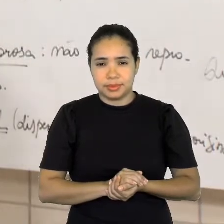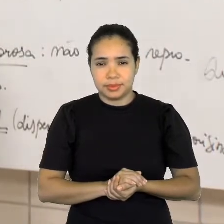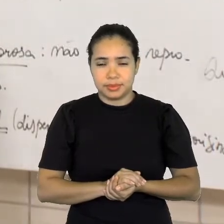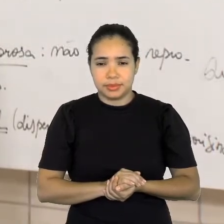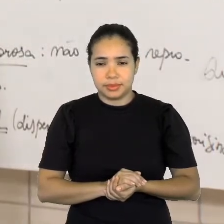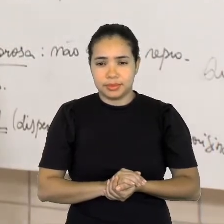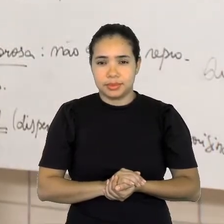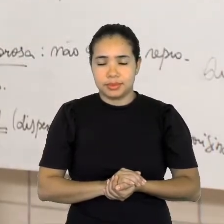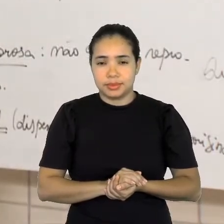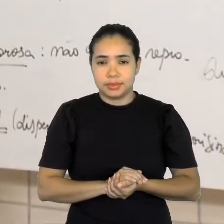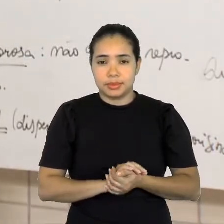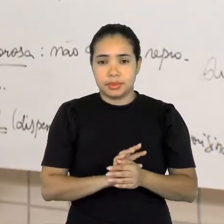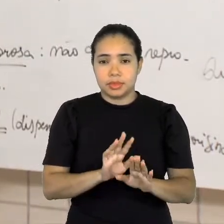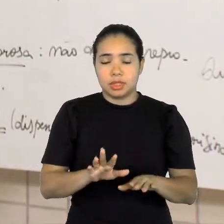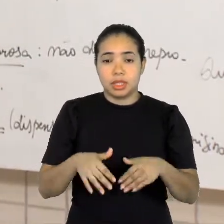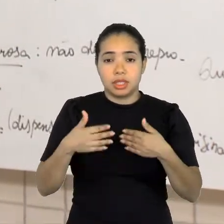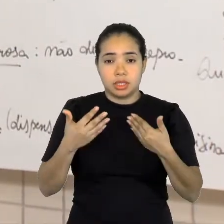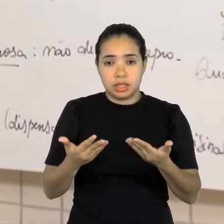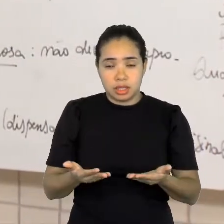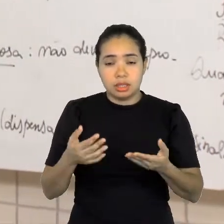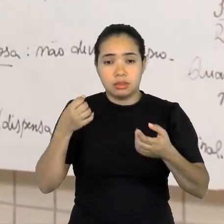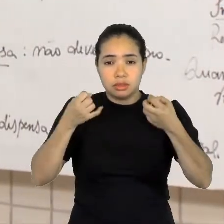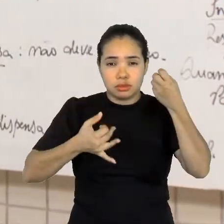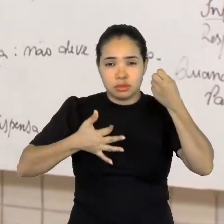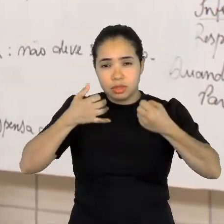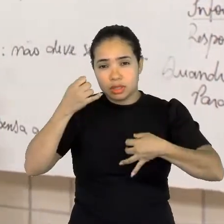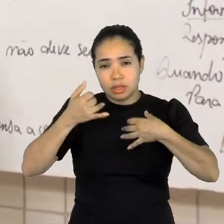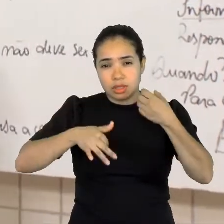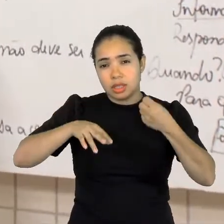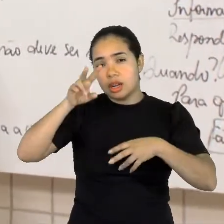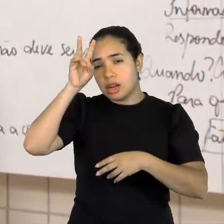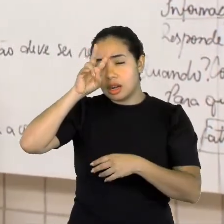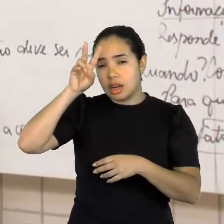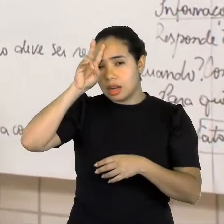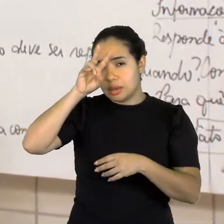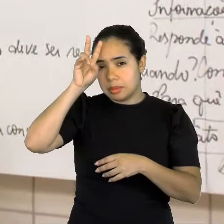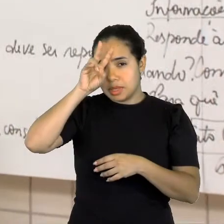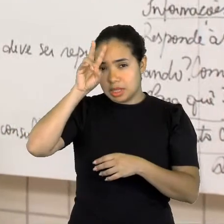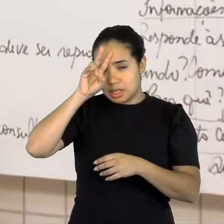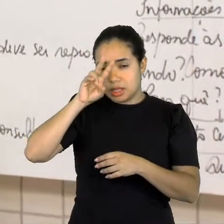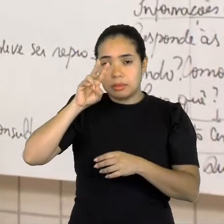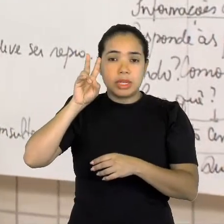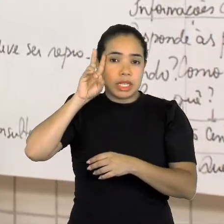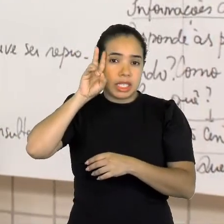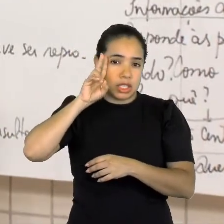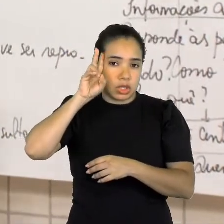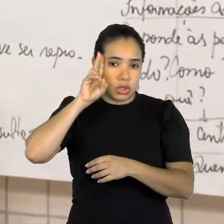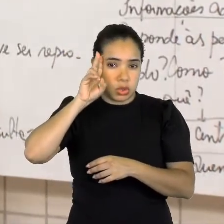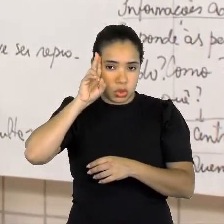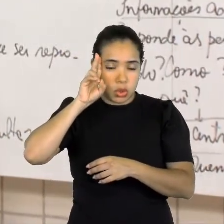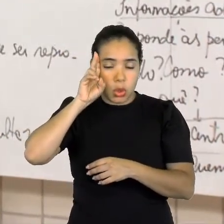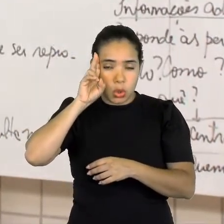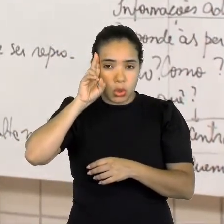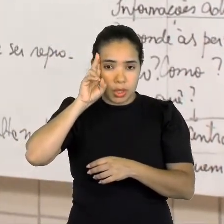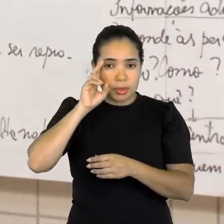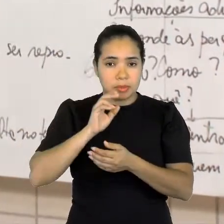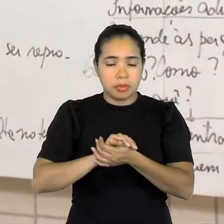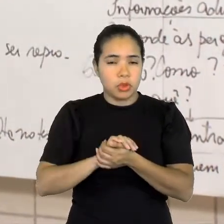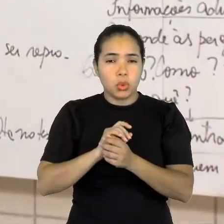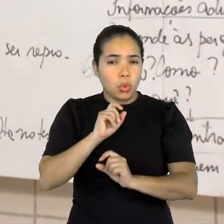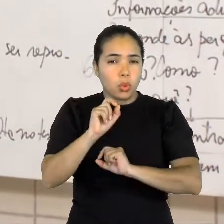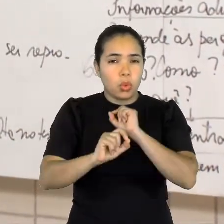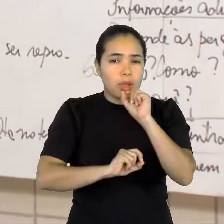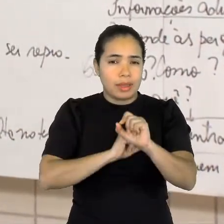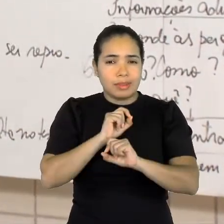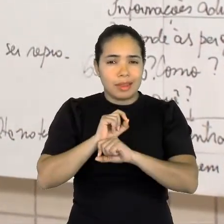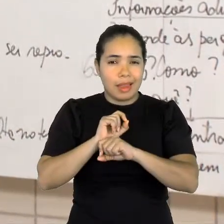Finalizamos aqui. Então, falamos, conhecemos, relembramos um pouquinho mais da história da Droga do Amor. Eu espero